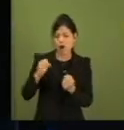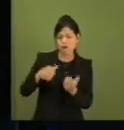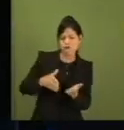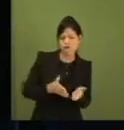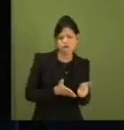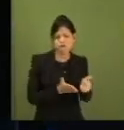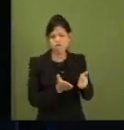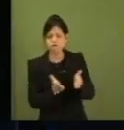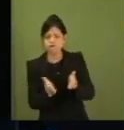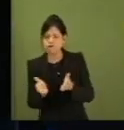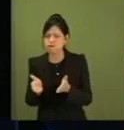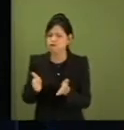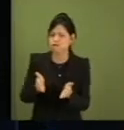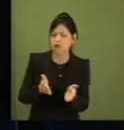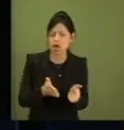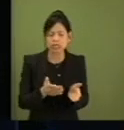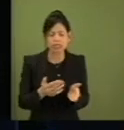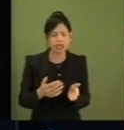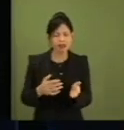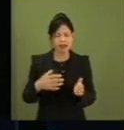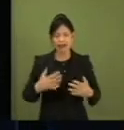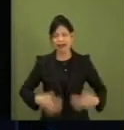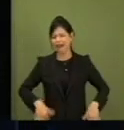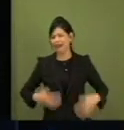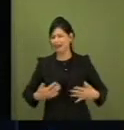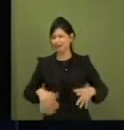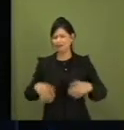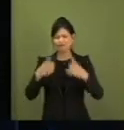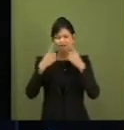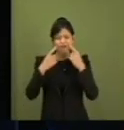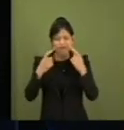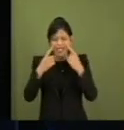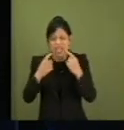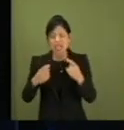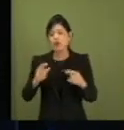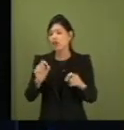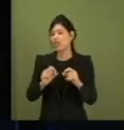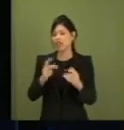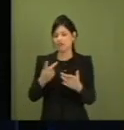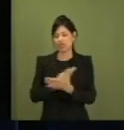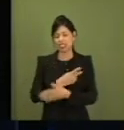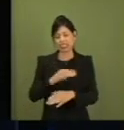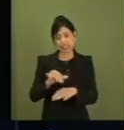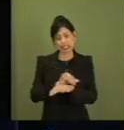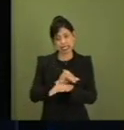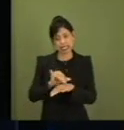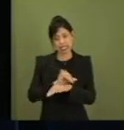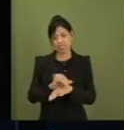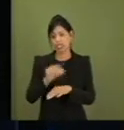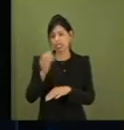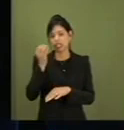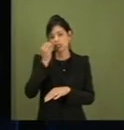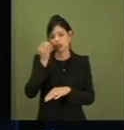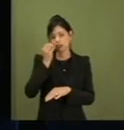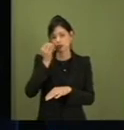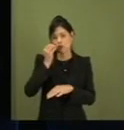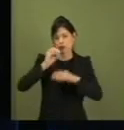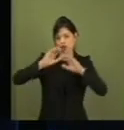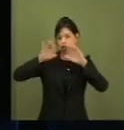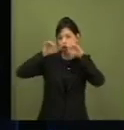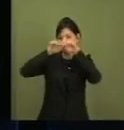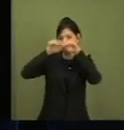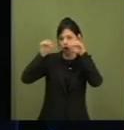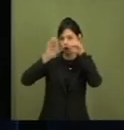abrir o teto solar e ir para cima do carro e ali ele foi resgatado. Senhor presidente, o IMET emitiu ainda